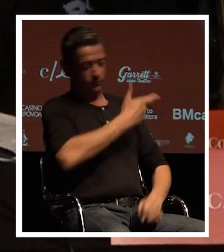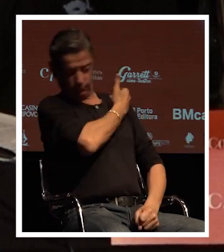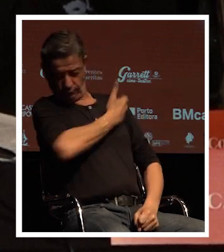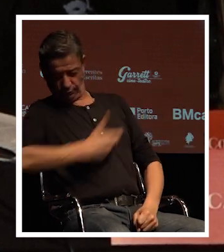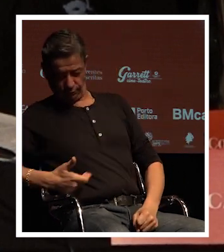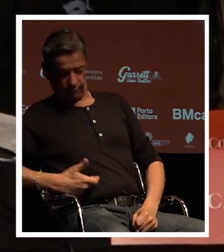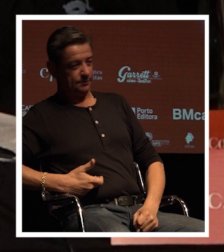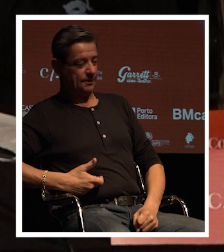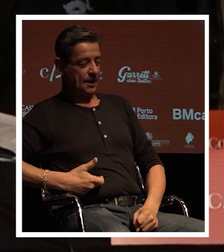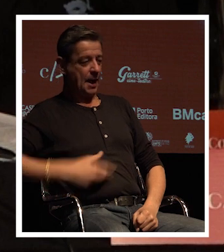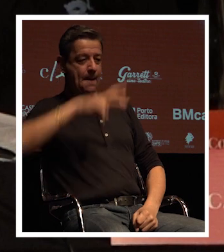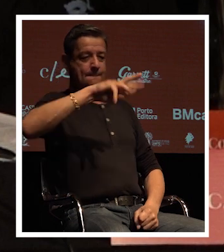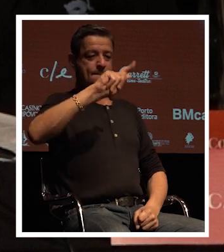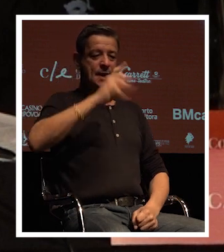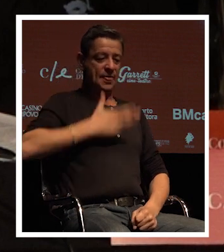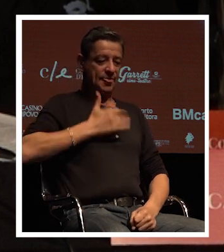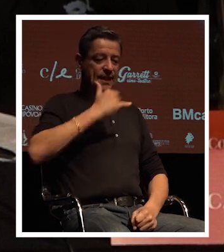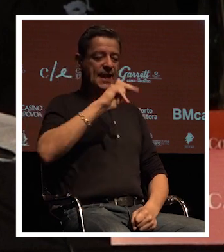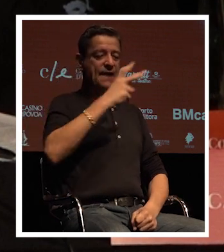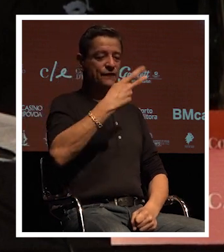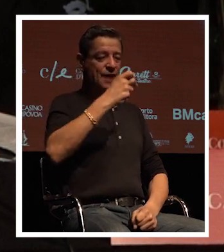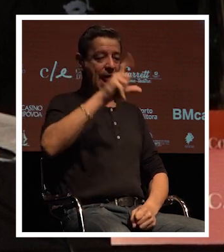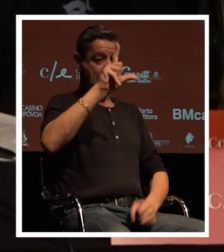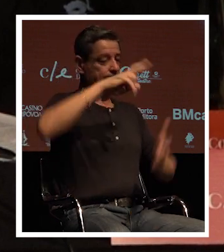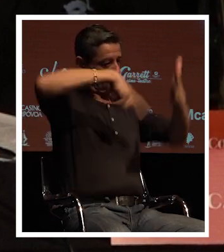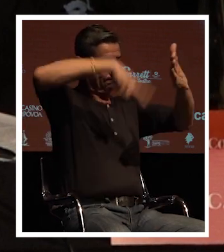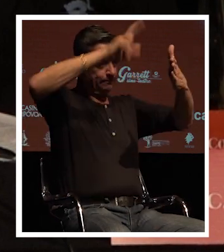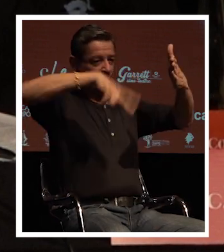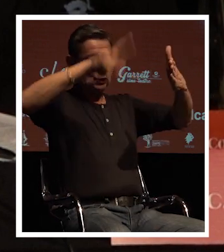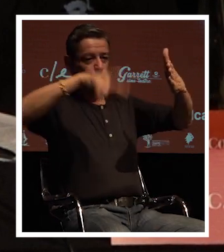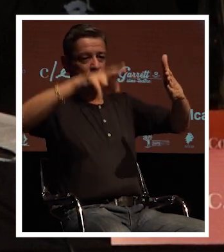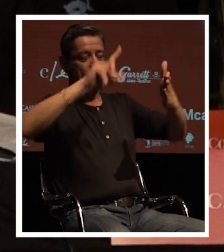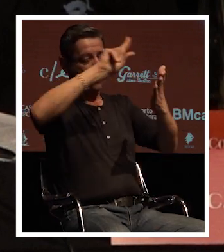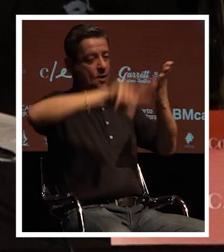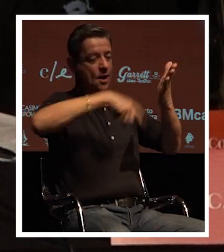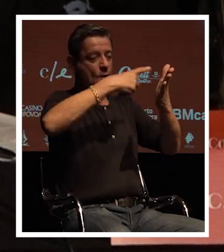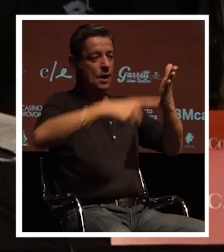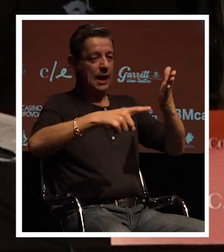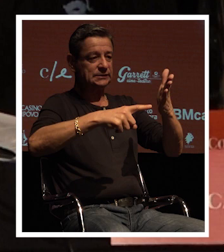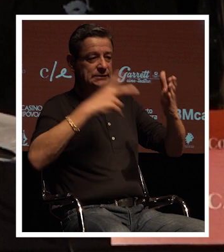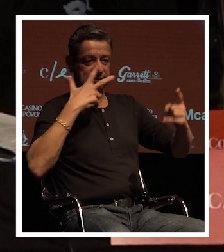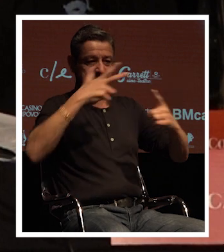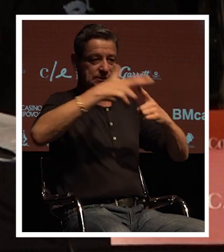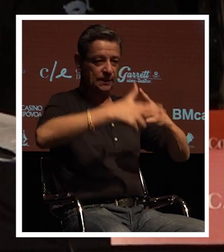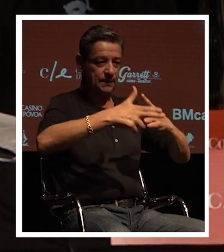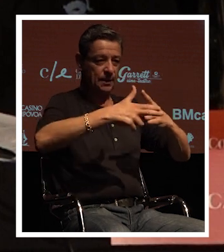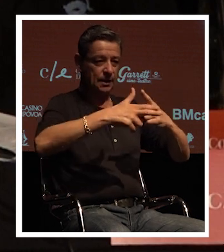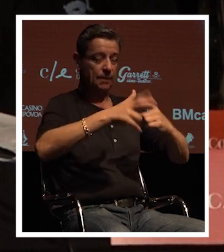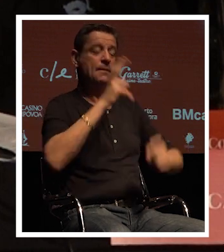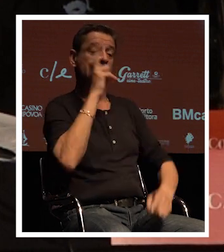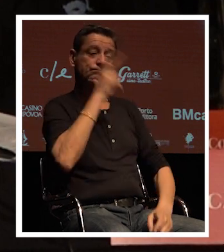medieval falando de pintura e de um outro tipo de cancelamento porventura decidido por um algoritmo o que ainda é mais